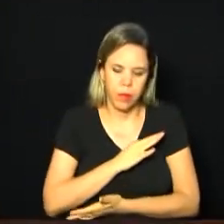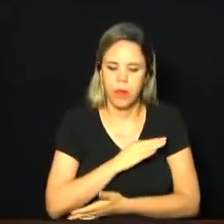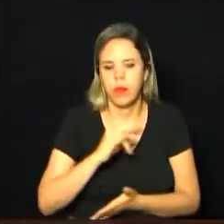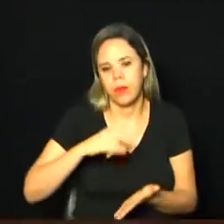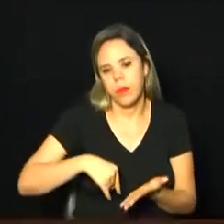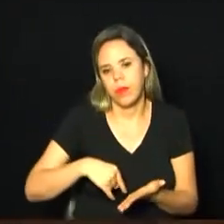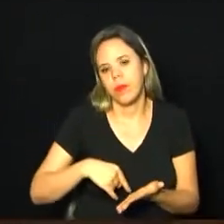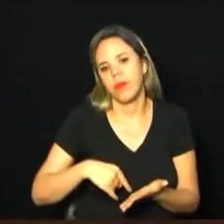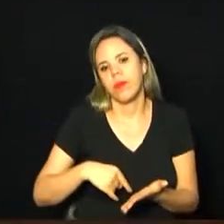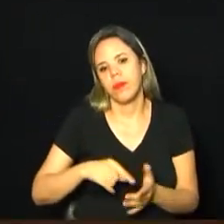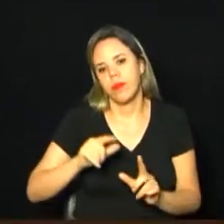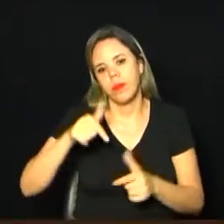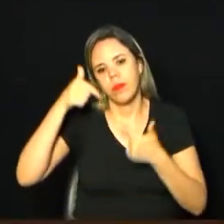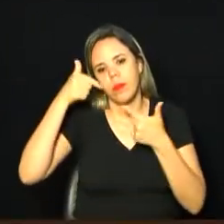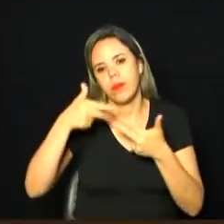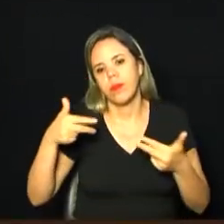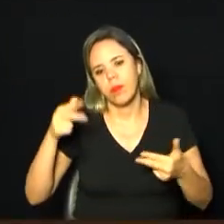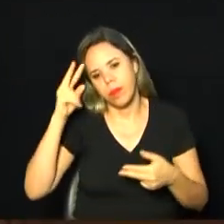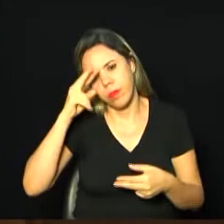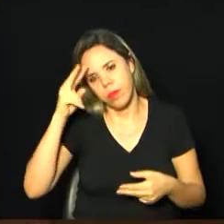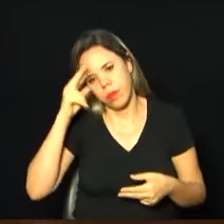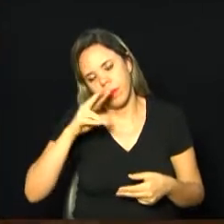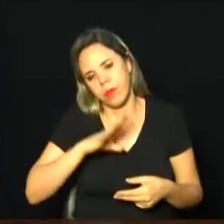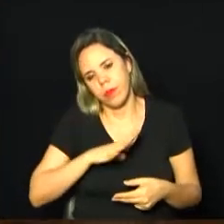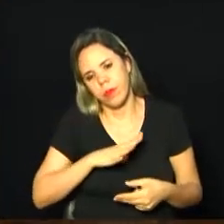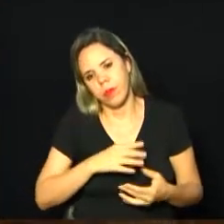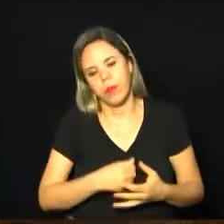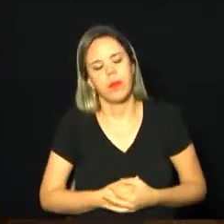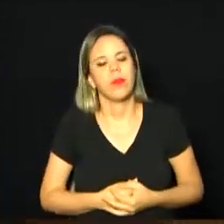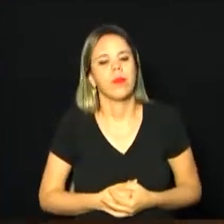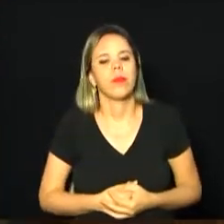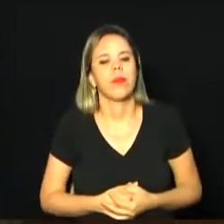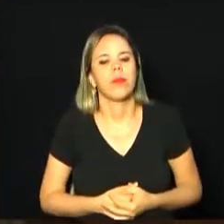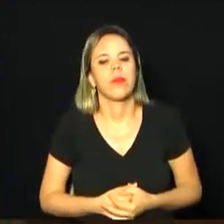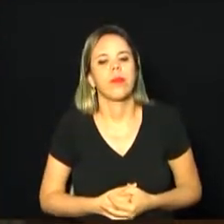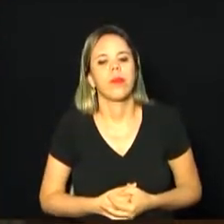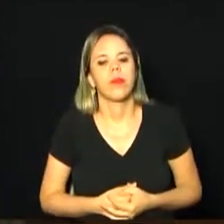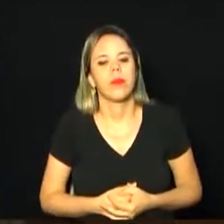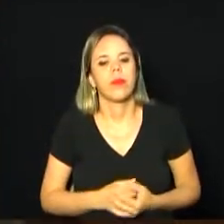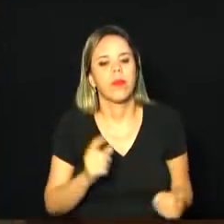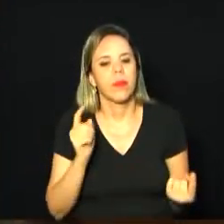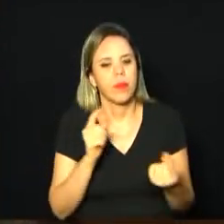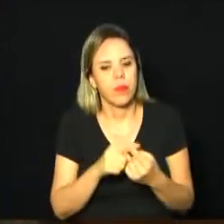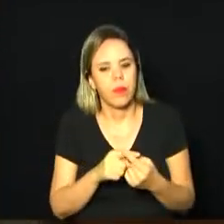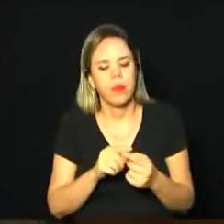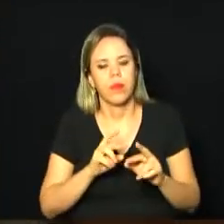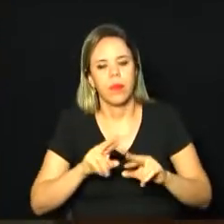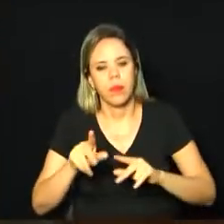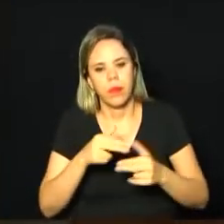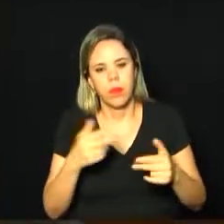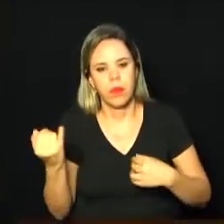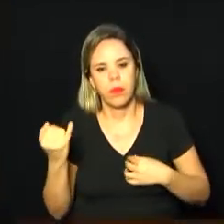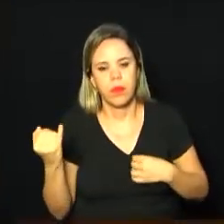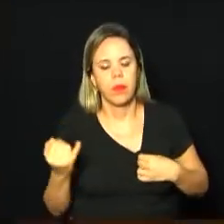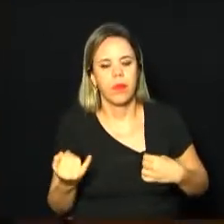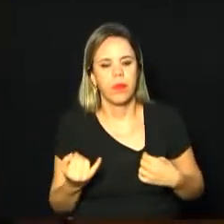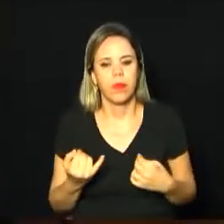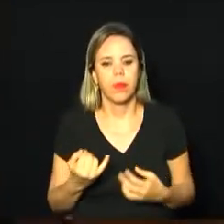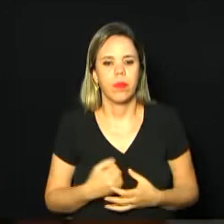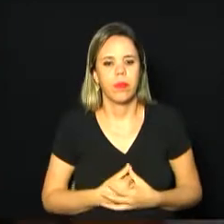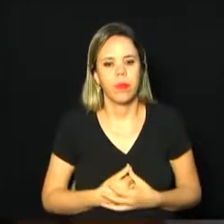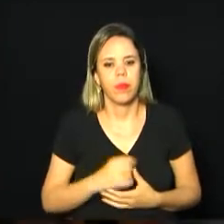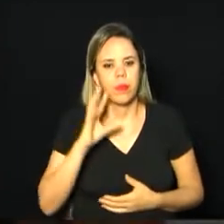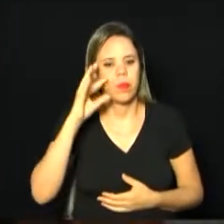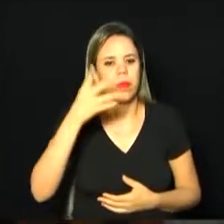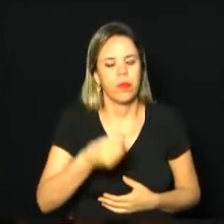documentos de personagens da história da nossa cidade eh objetos tridimensionais que são importantíssimos para a